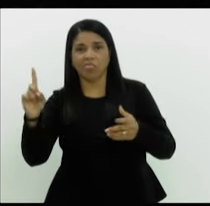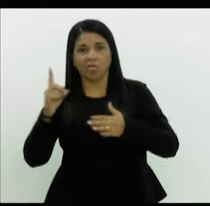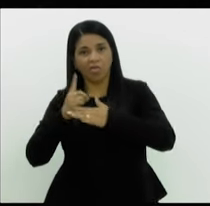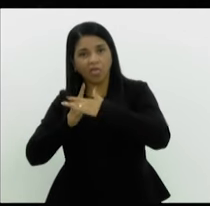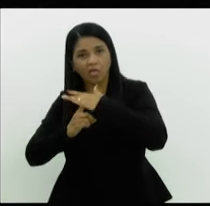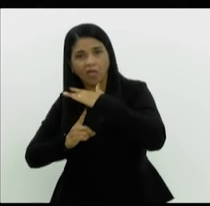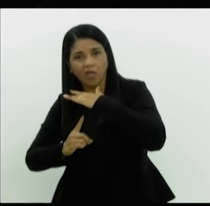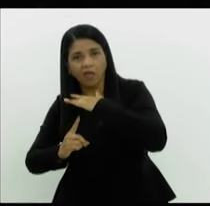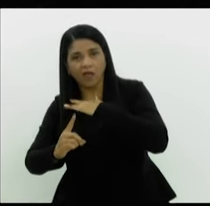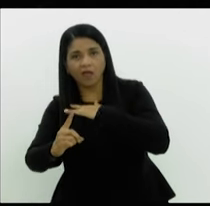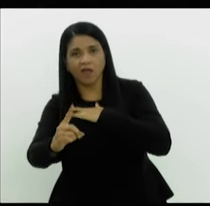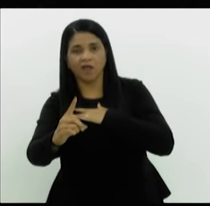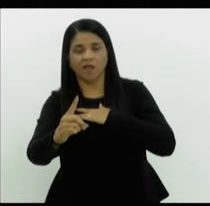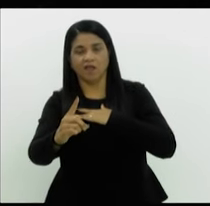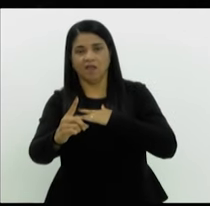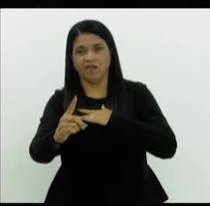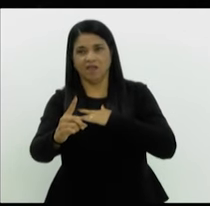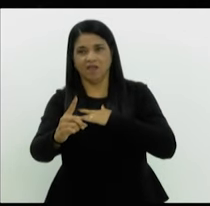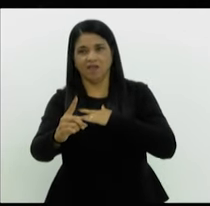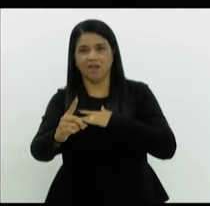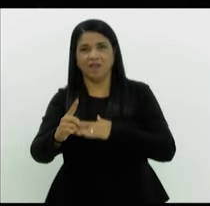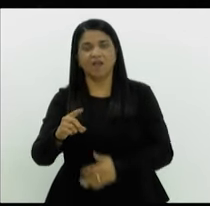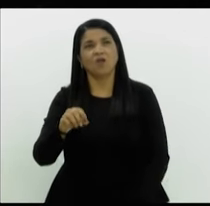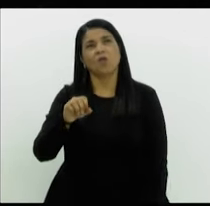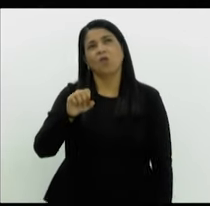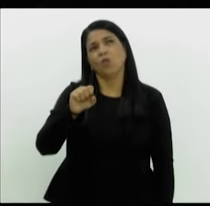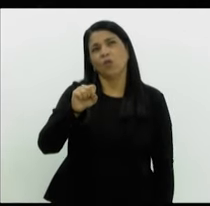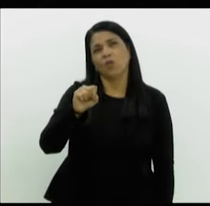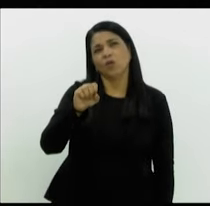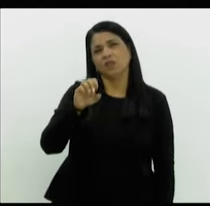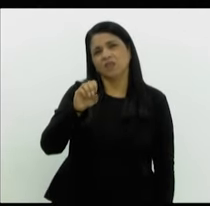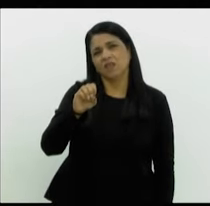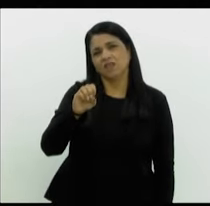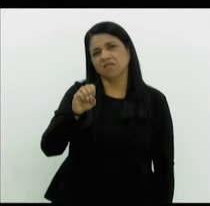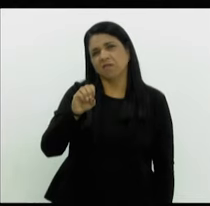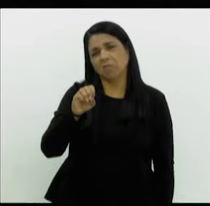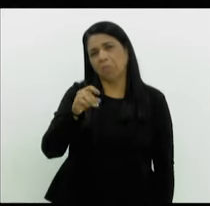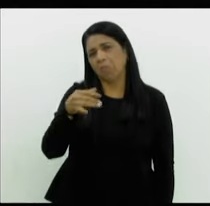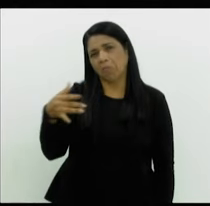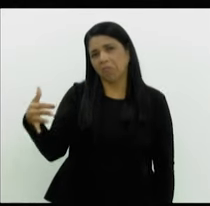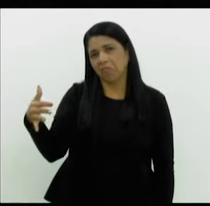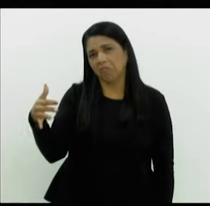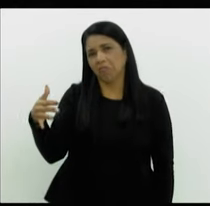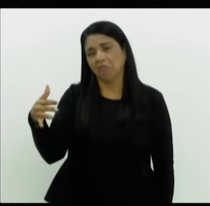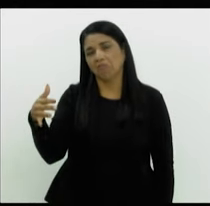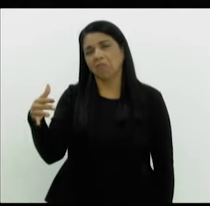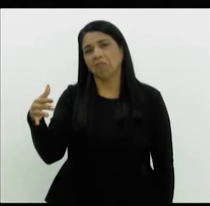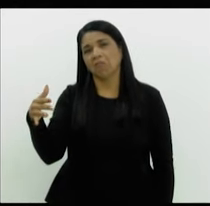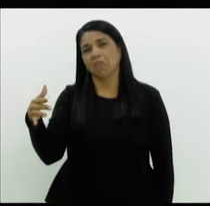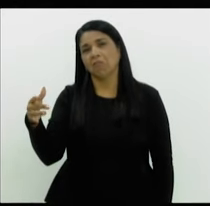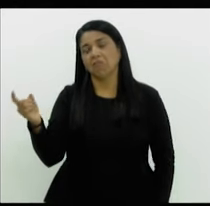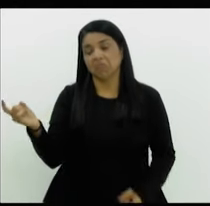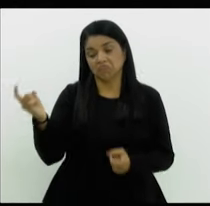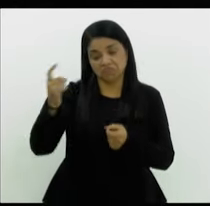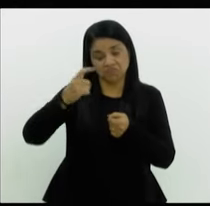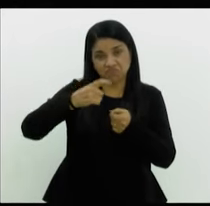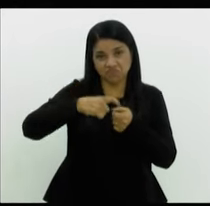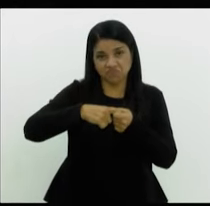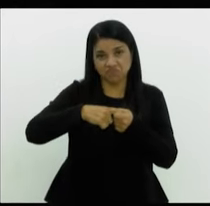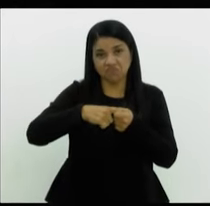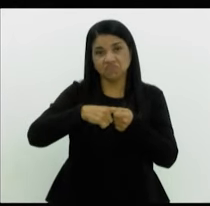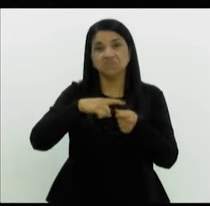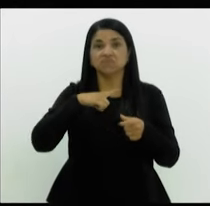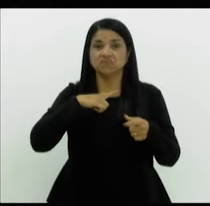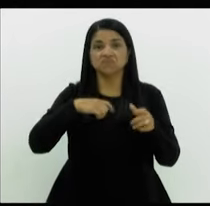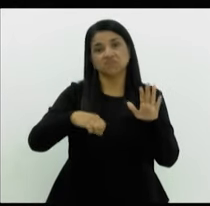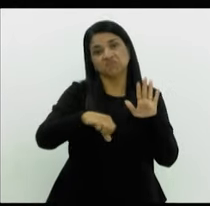Mas apenas 80 e poucos, dentro da margem daqueles que não retornaram, cometeram